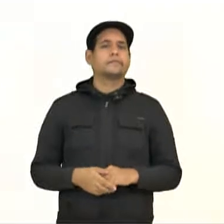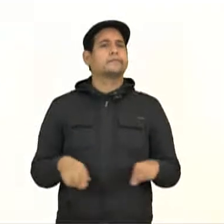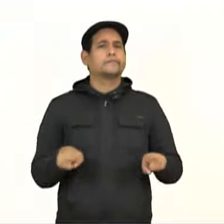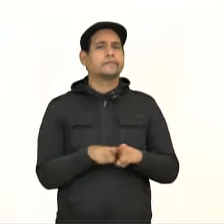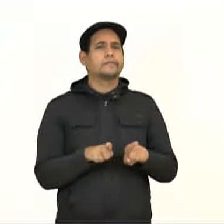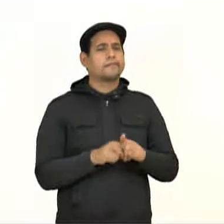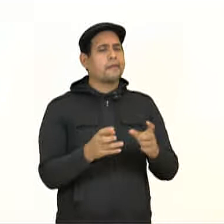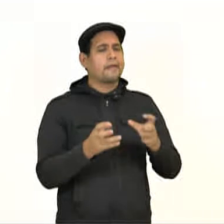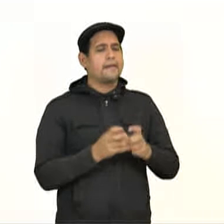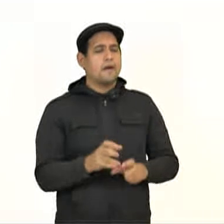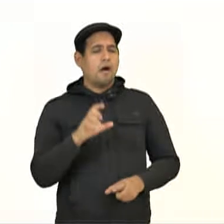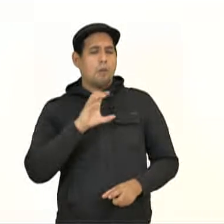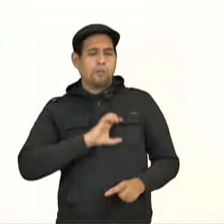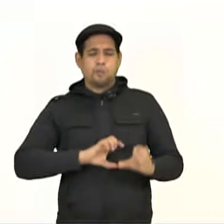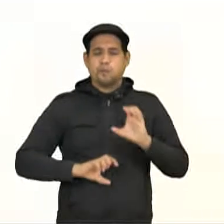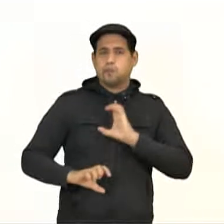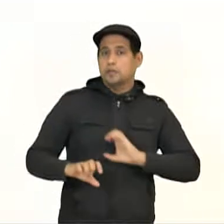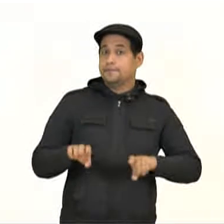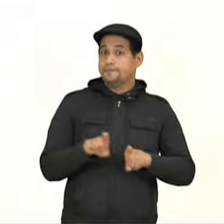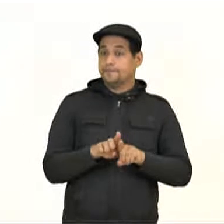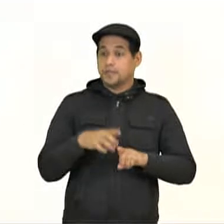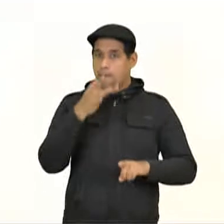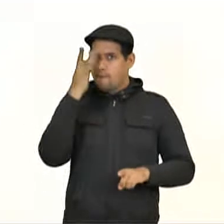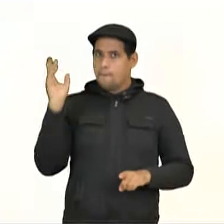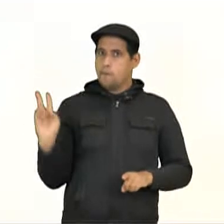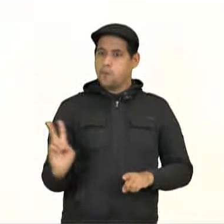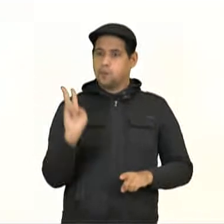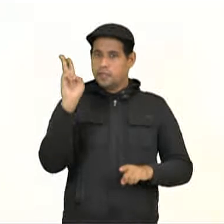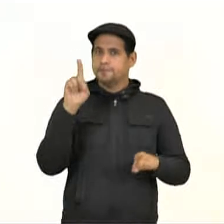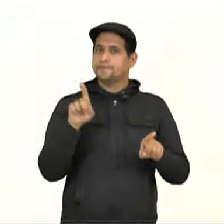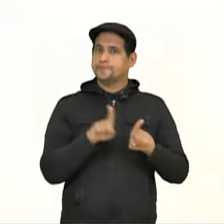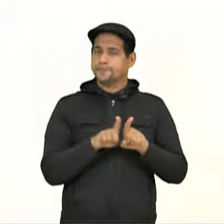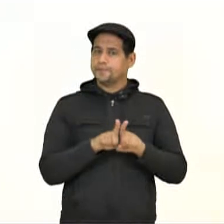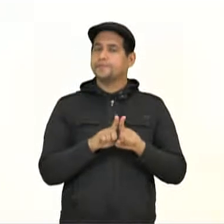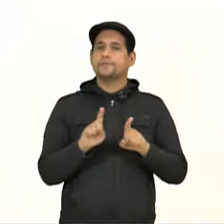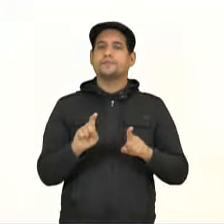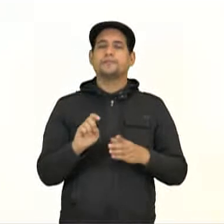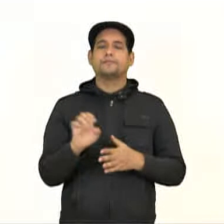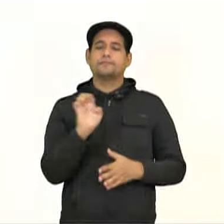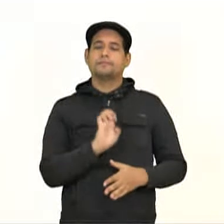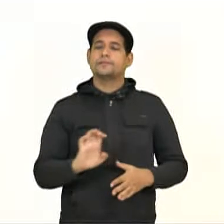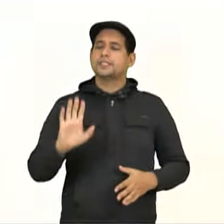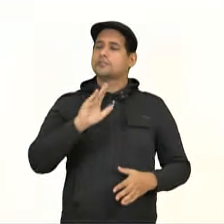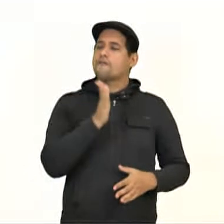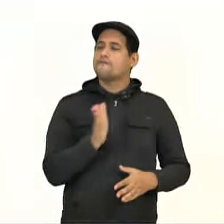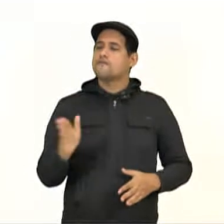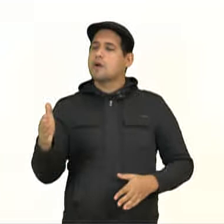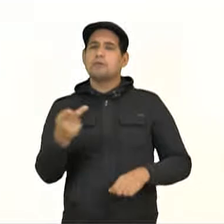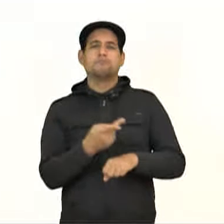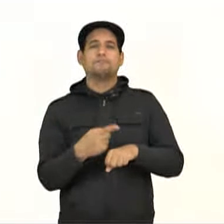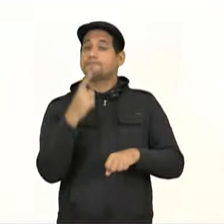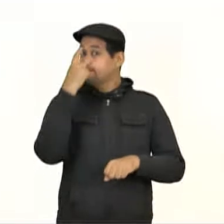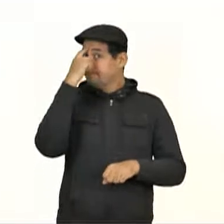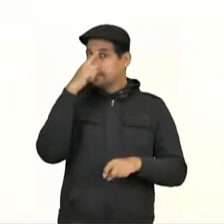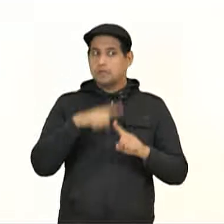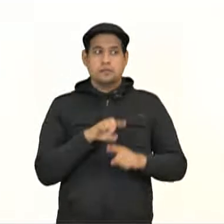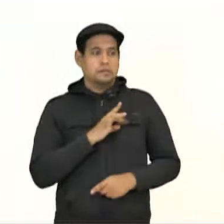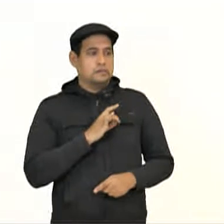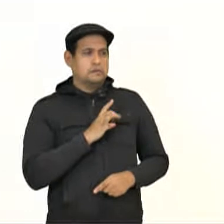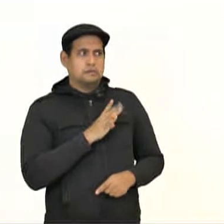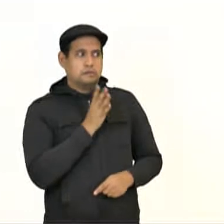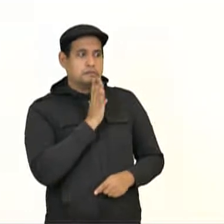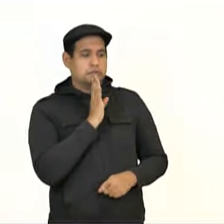de lucro, os burgueses europeus lançaram-se além-mar a caminho das Índias. Porém, o medo do